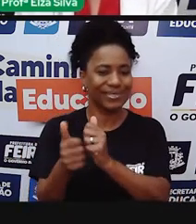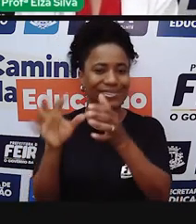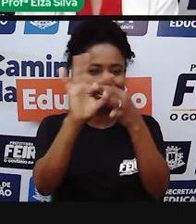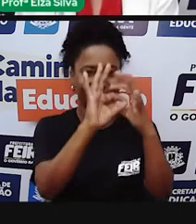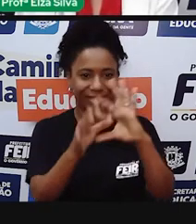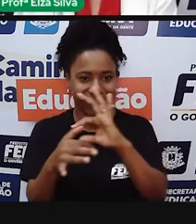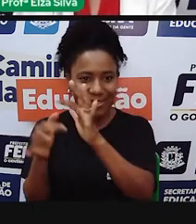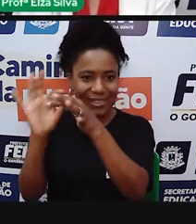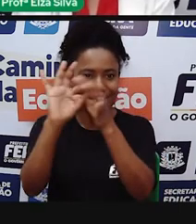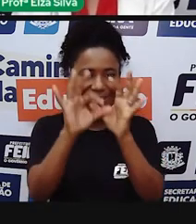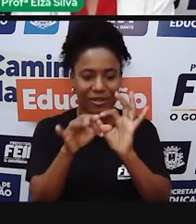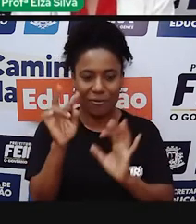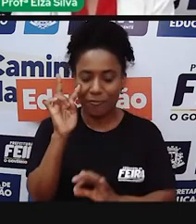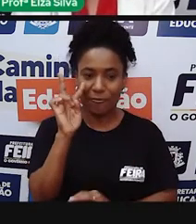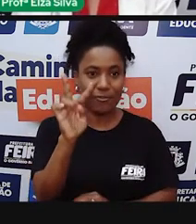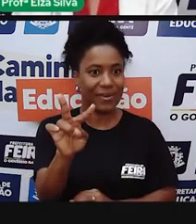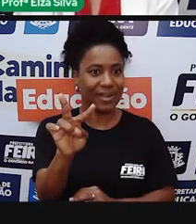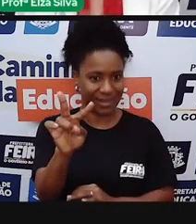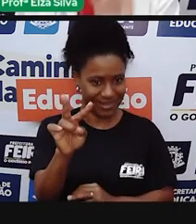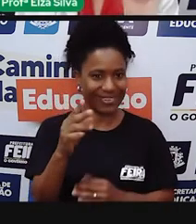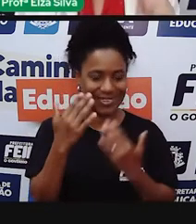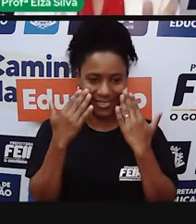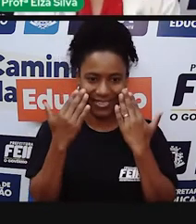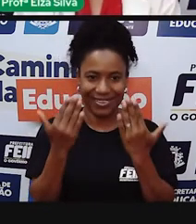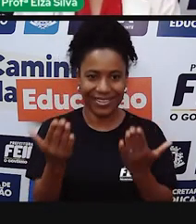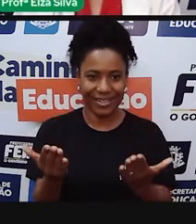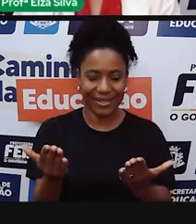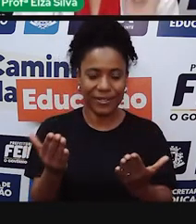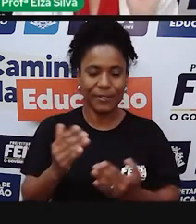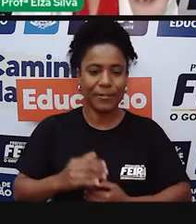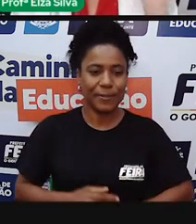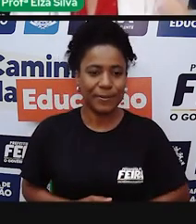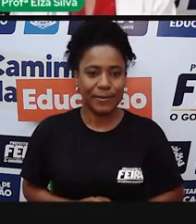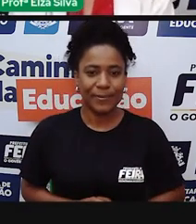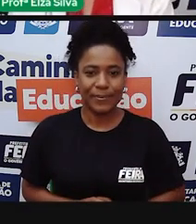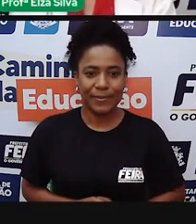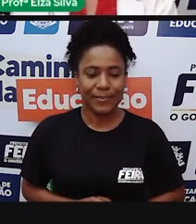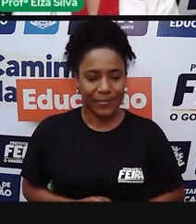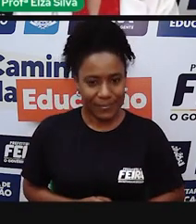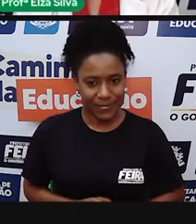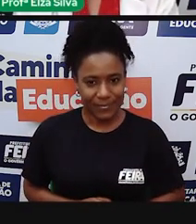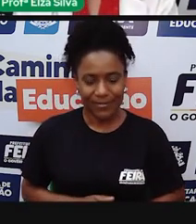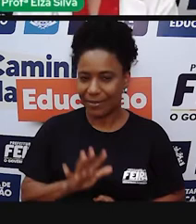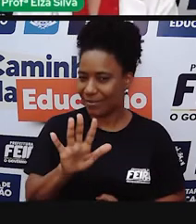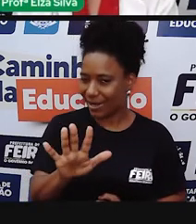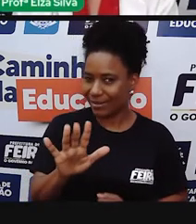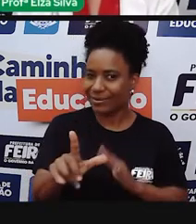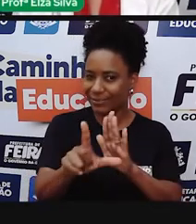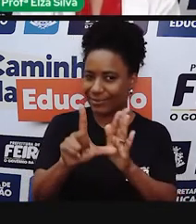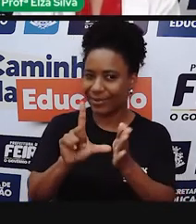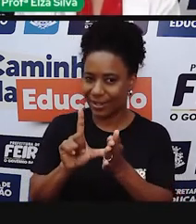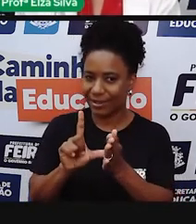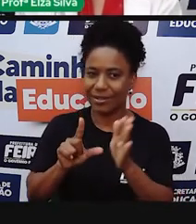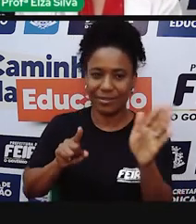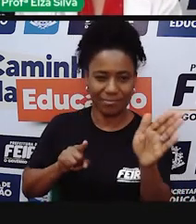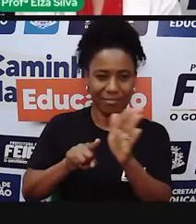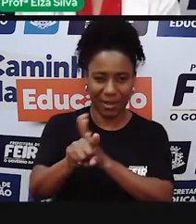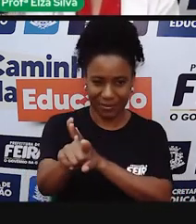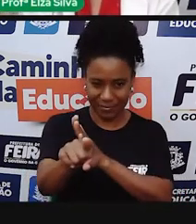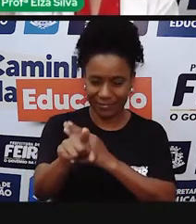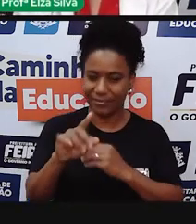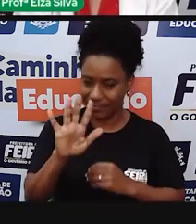Jogos Olímpicos deste ano. Mas antes disso, vou perguntar para vocês. Vocês